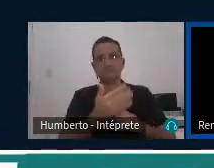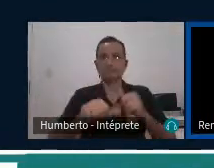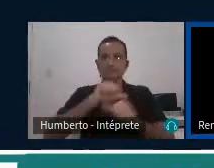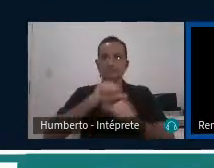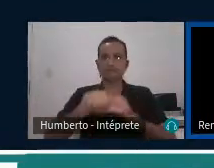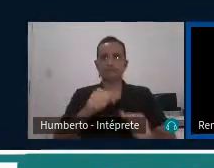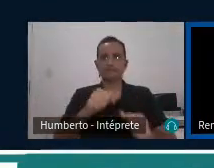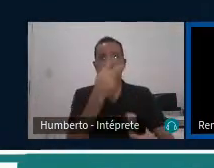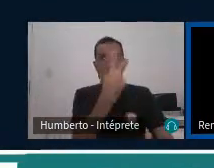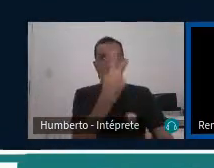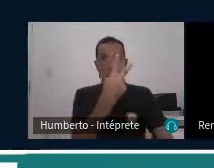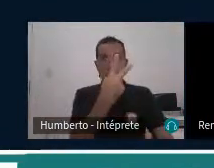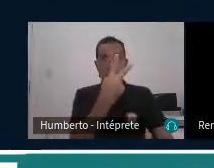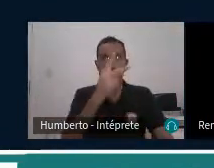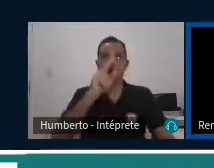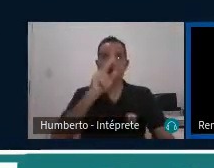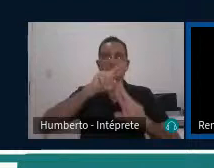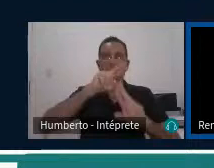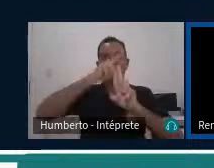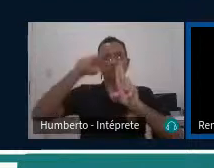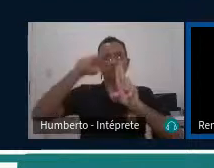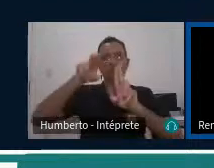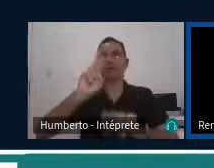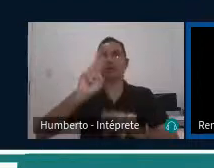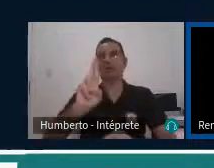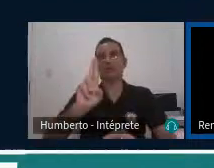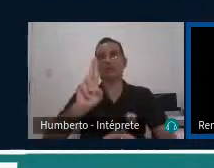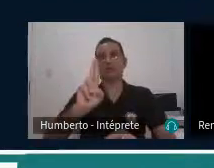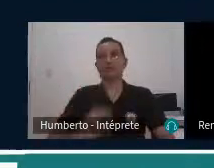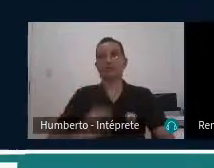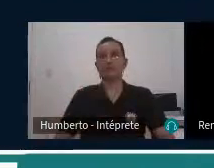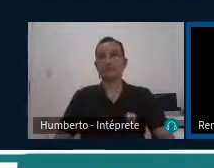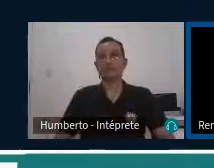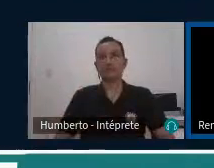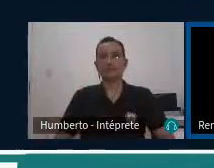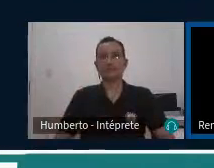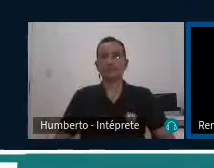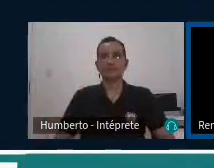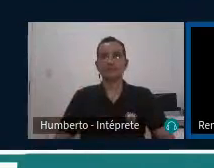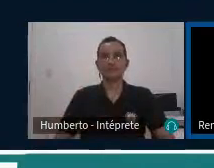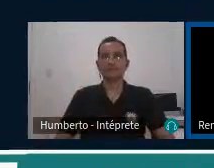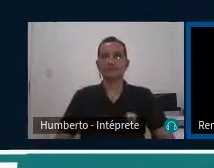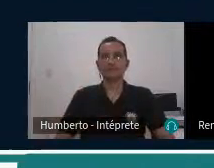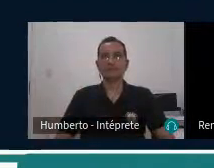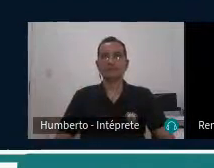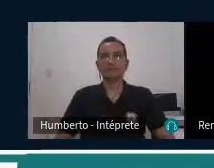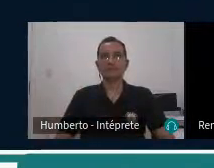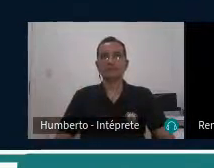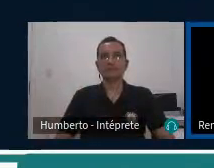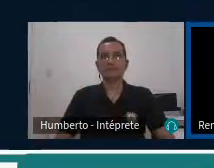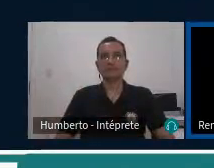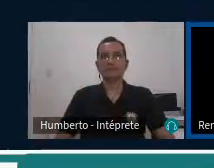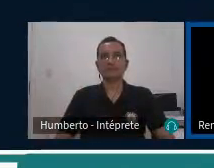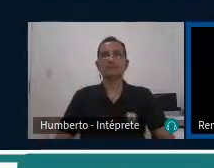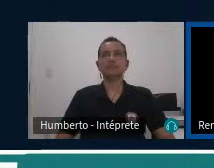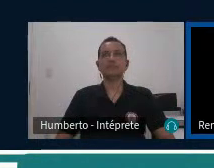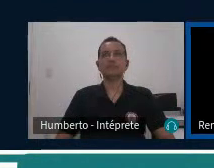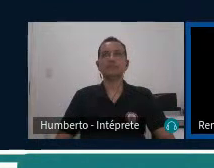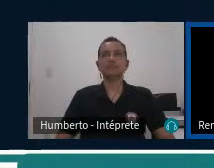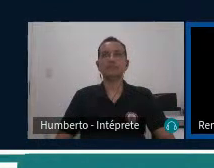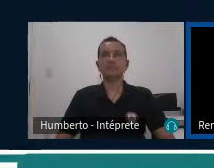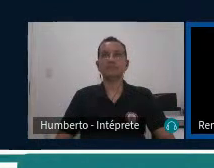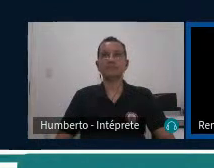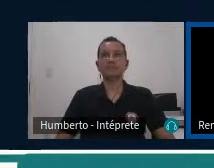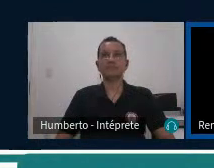2πr. A gente fazendo essa questão com 2πr, a gente... Eita, eu me perdi. Onde a gente